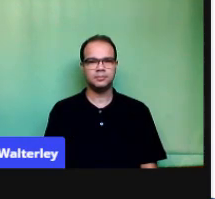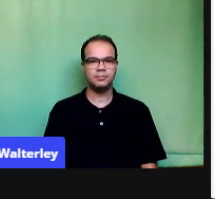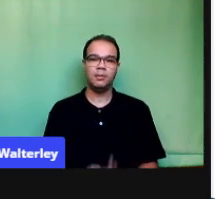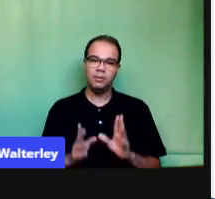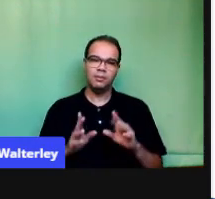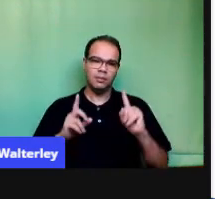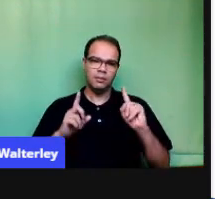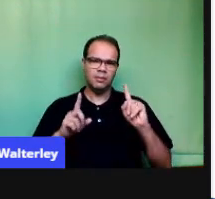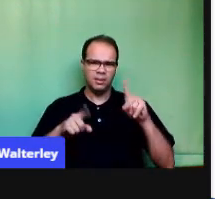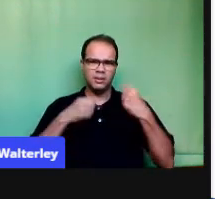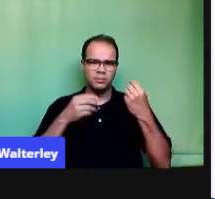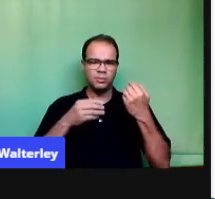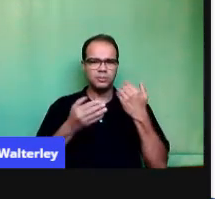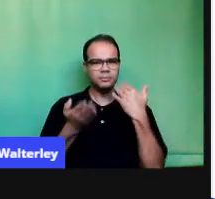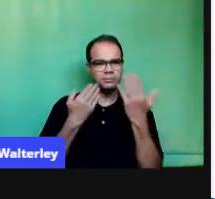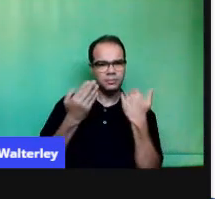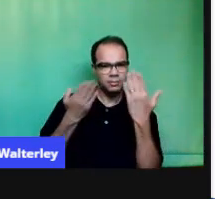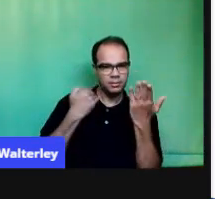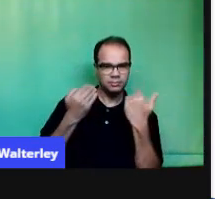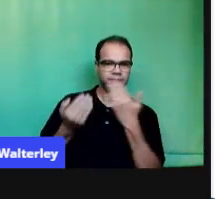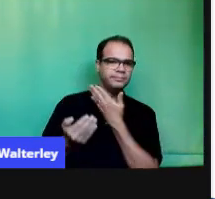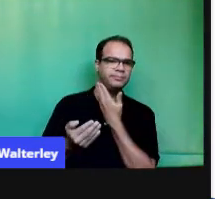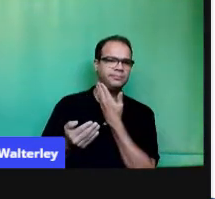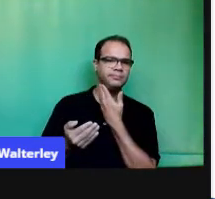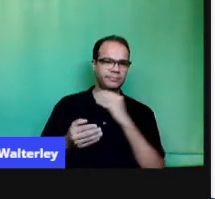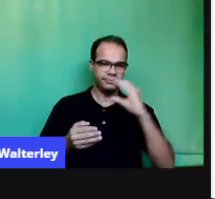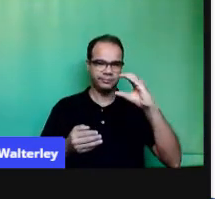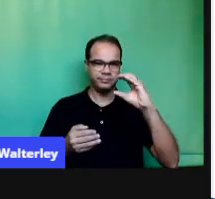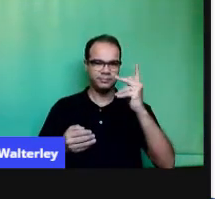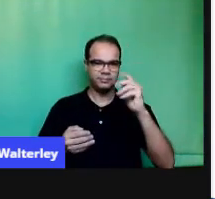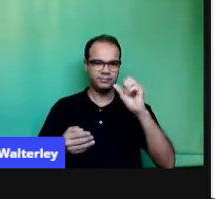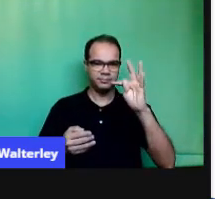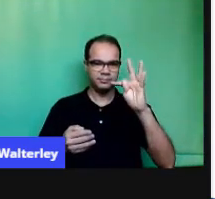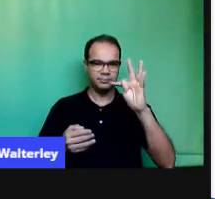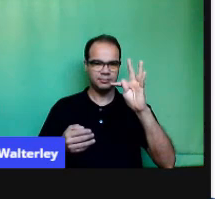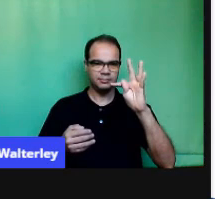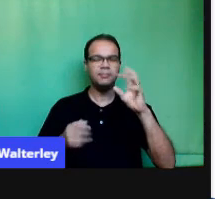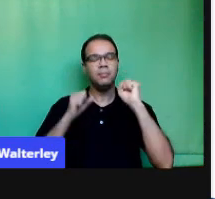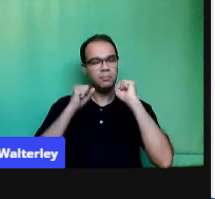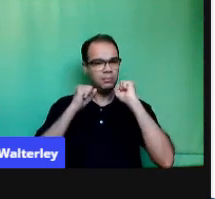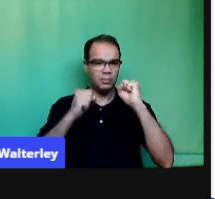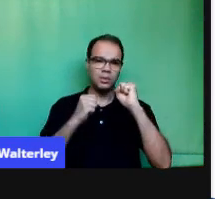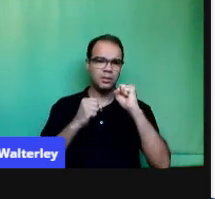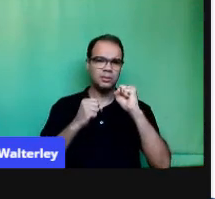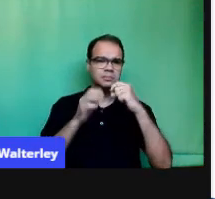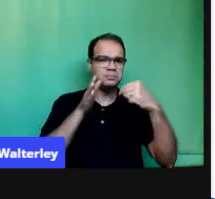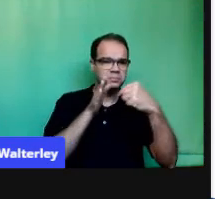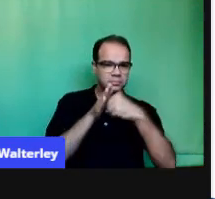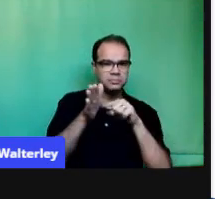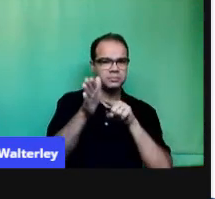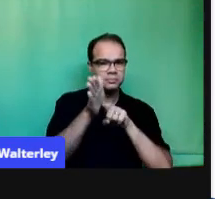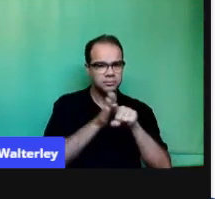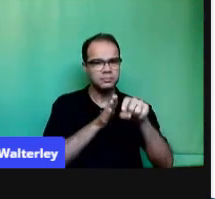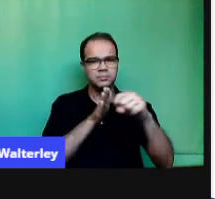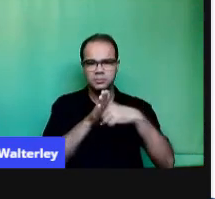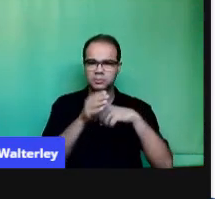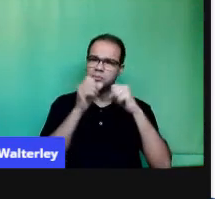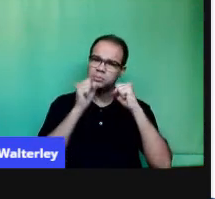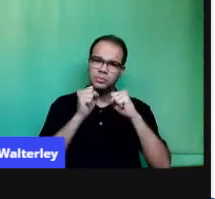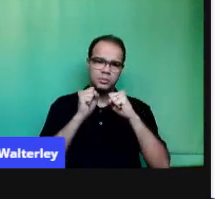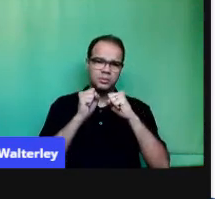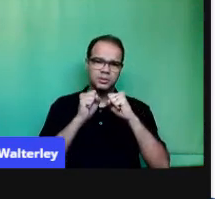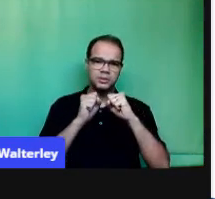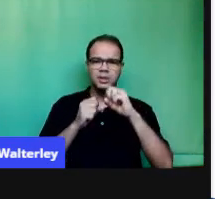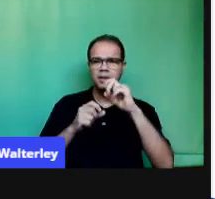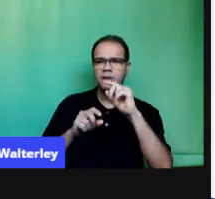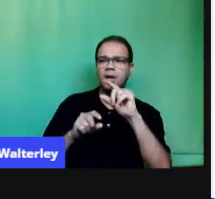gente pode tirar as dúvidas e explicar cada item mais detalhadamente e outros